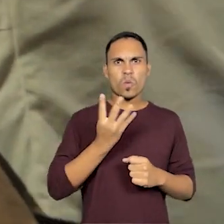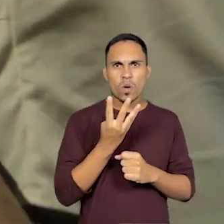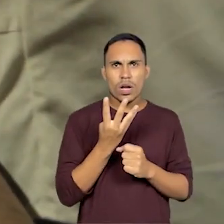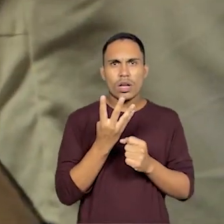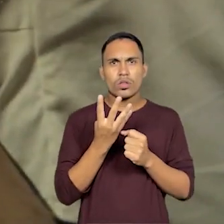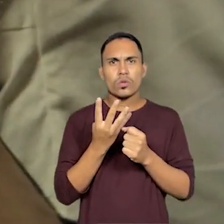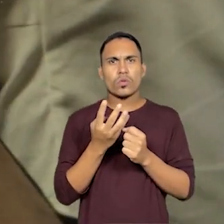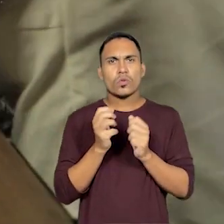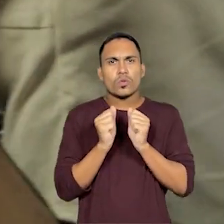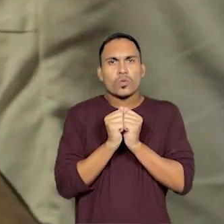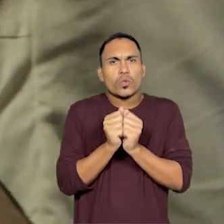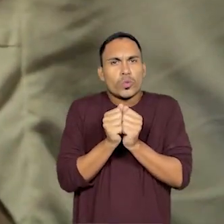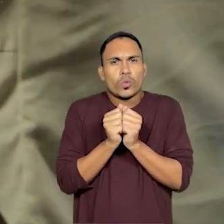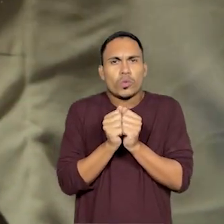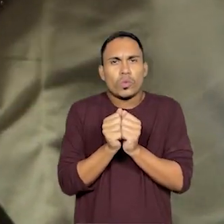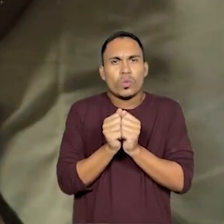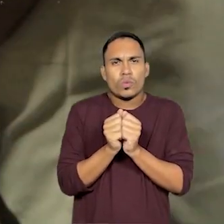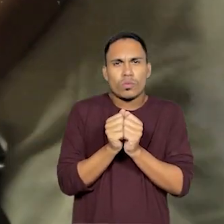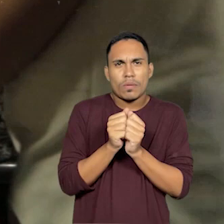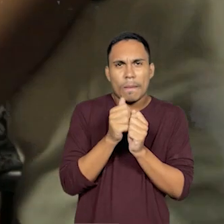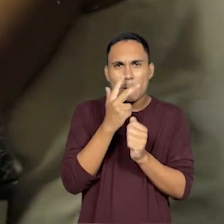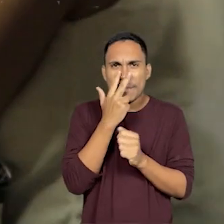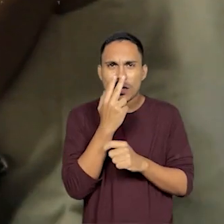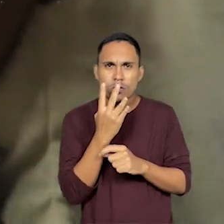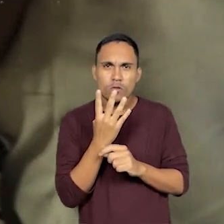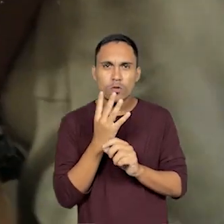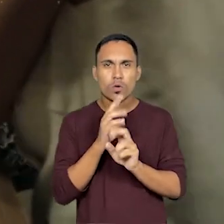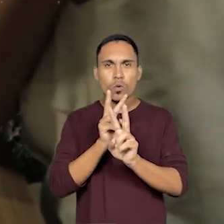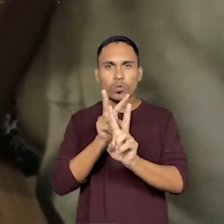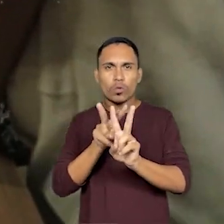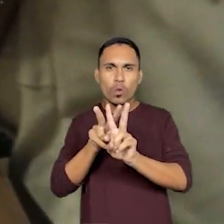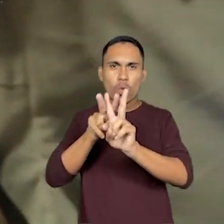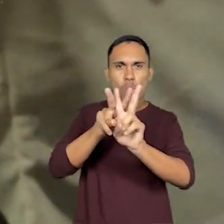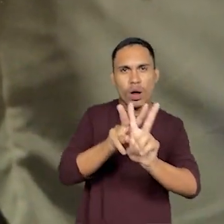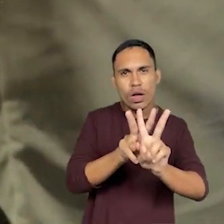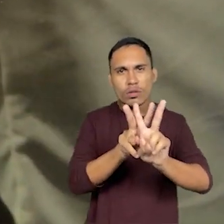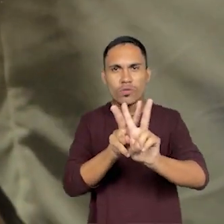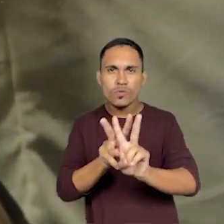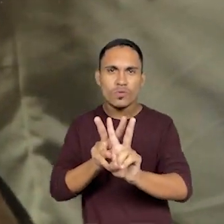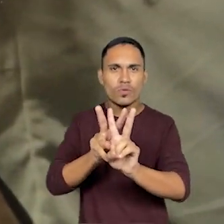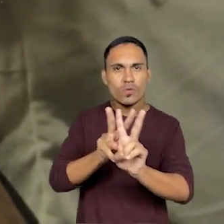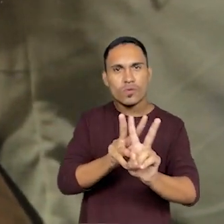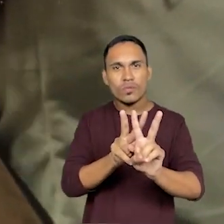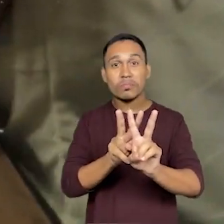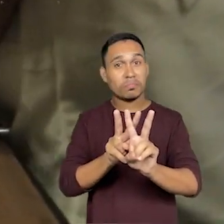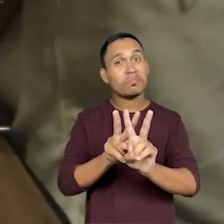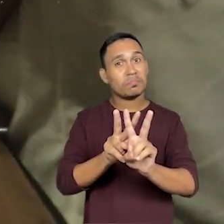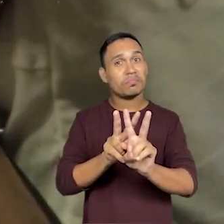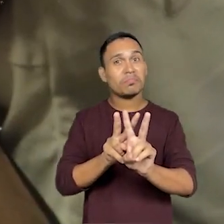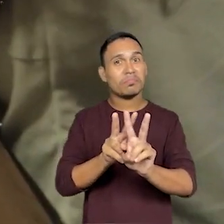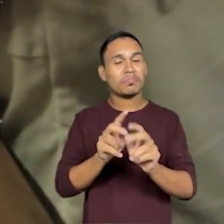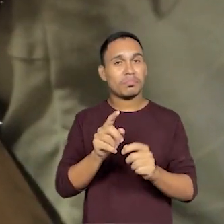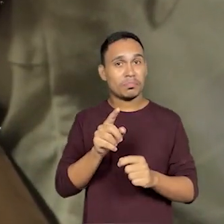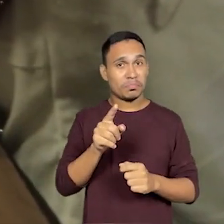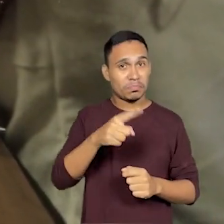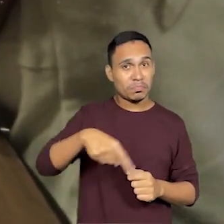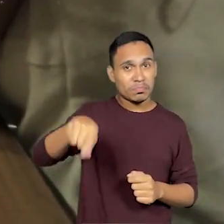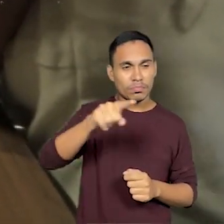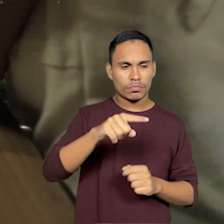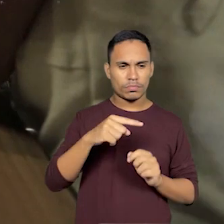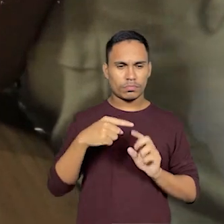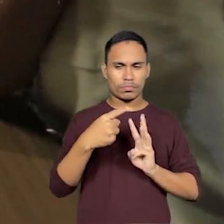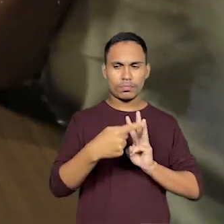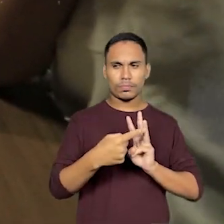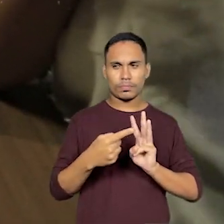uhum. Criar um negócio, assim, um negócio que anda as quatro pessoas meio coladas. Ah, eu legal. Vi um espetáculo de vocês, que são três, assim,